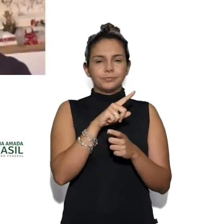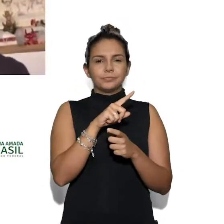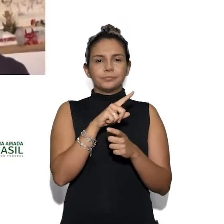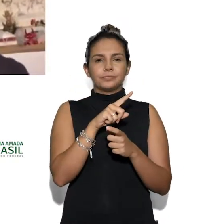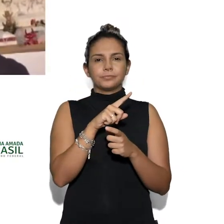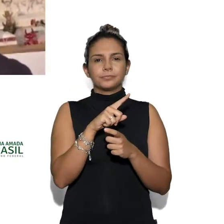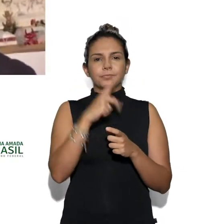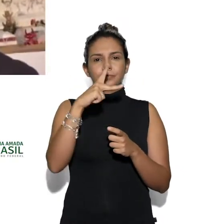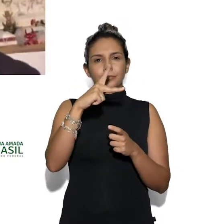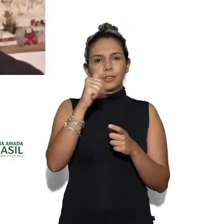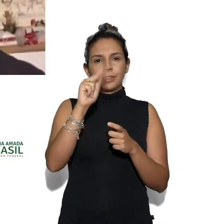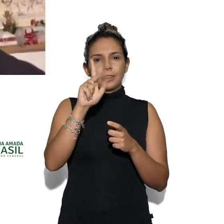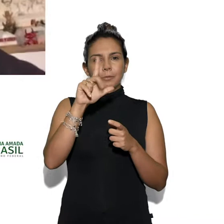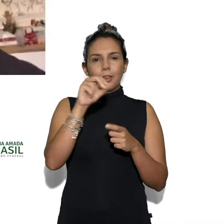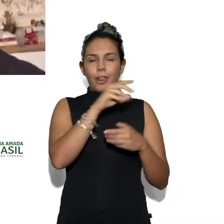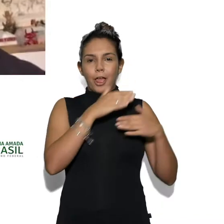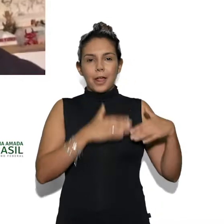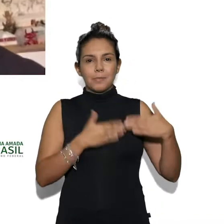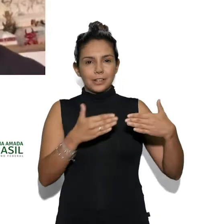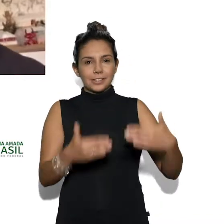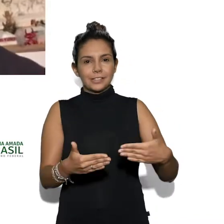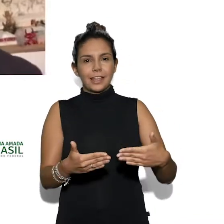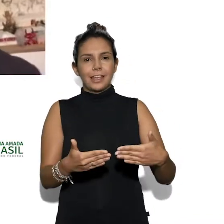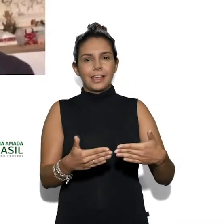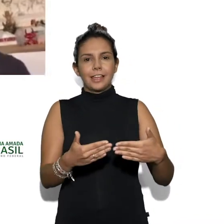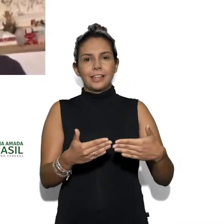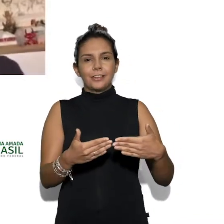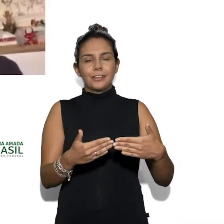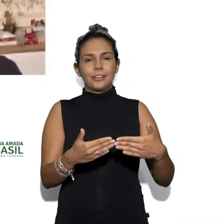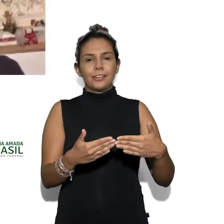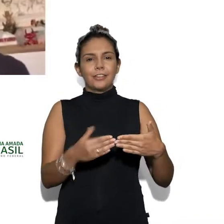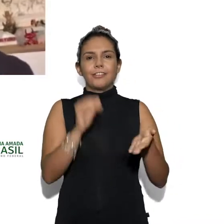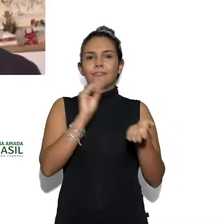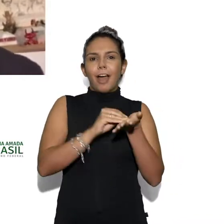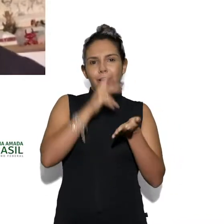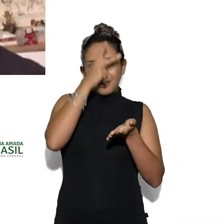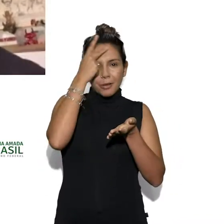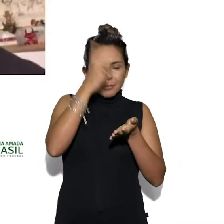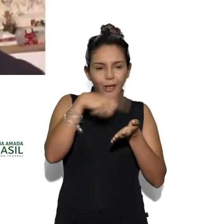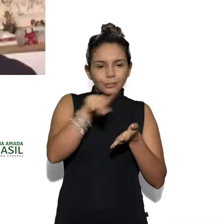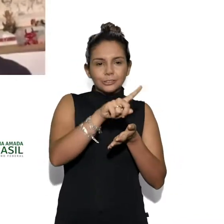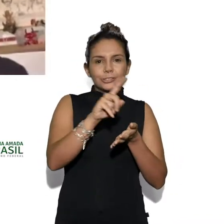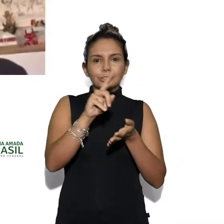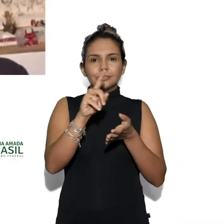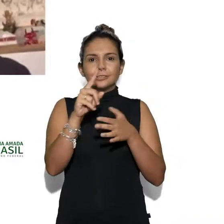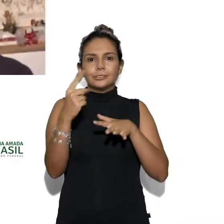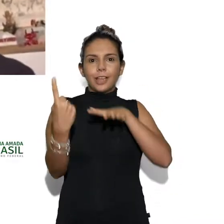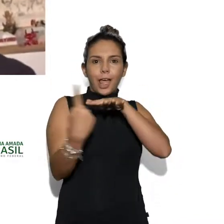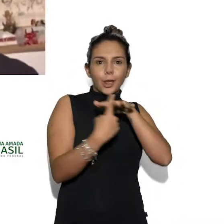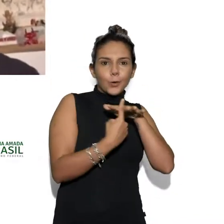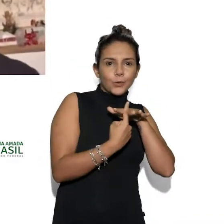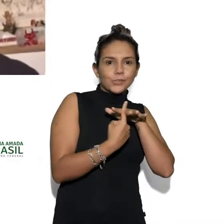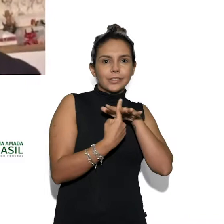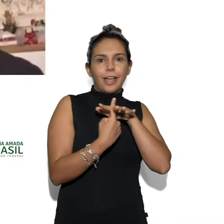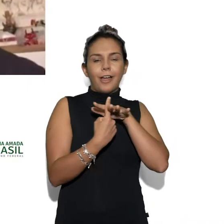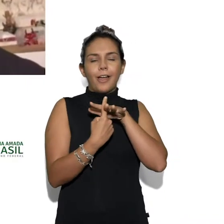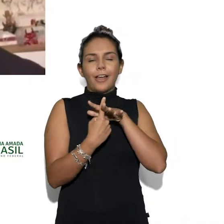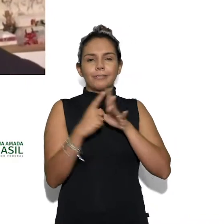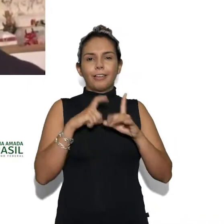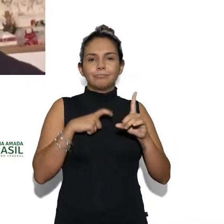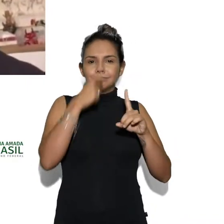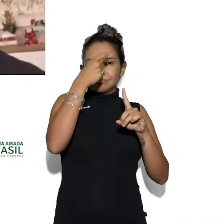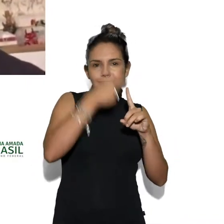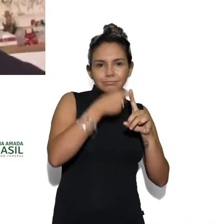exemplo, do Ministério dos Desfavorecidos, de uma inclusão, por exemplo, mas há aí umas